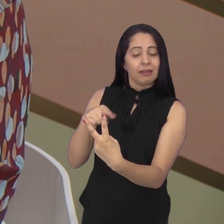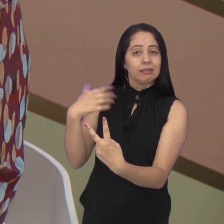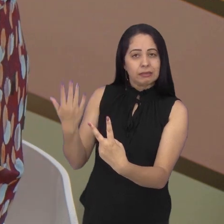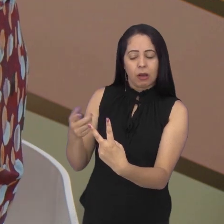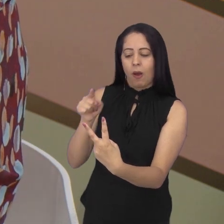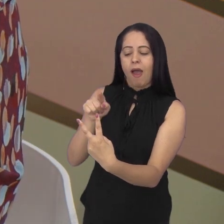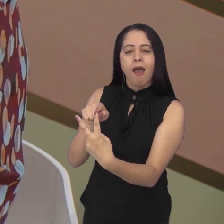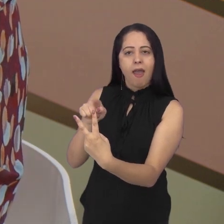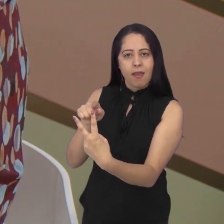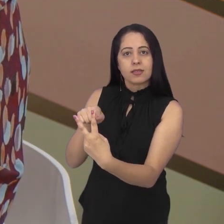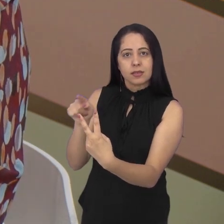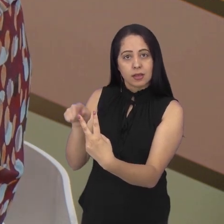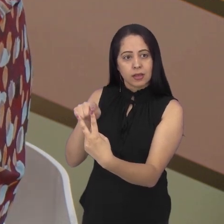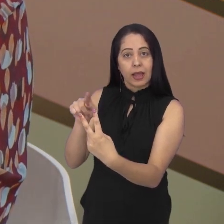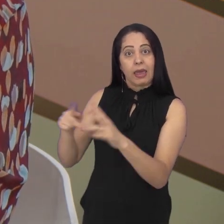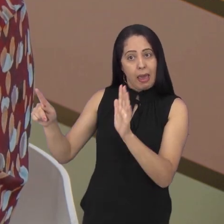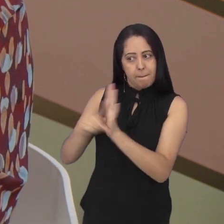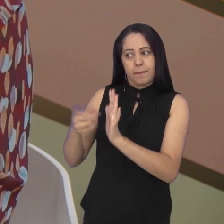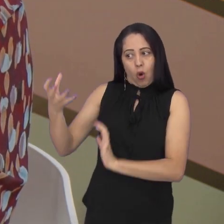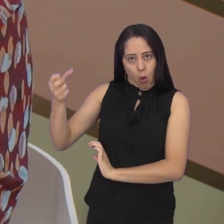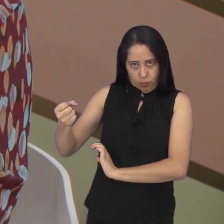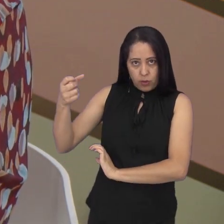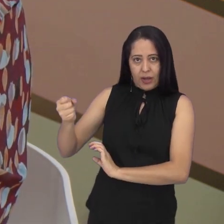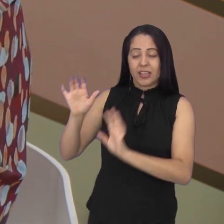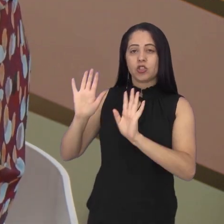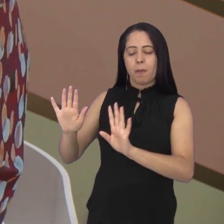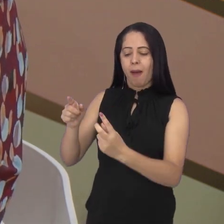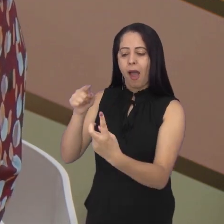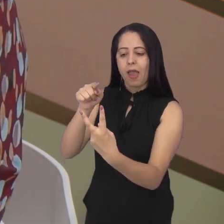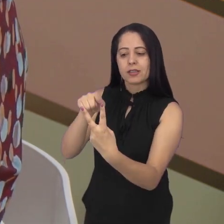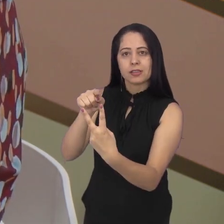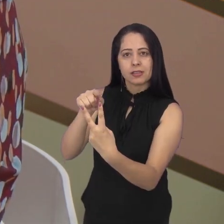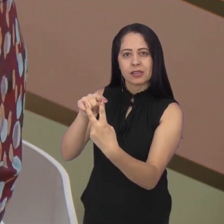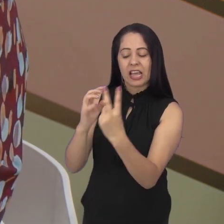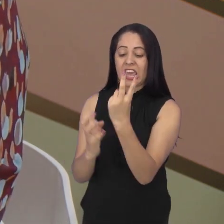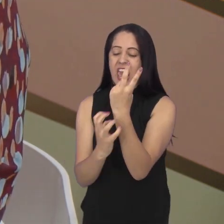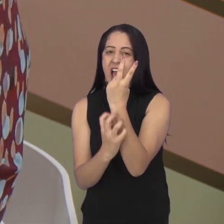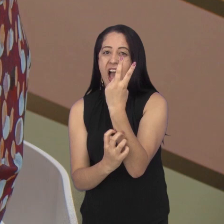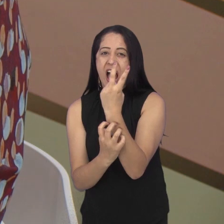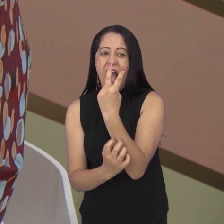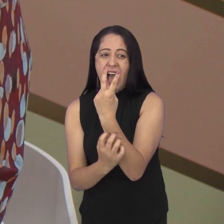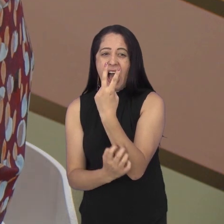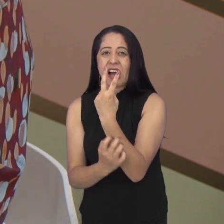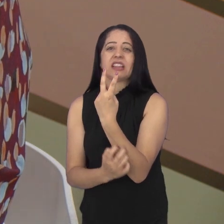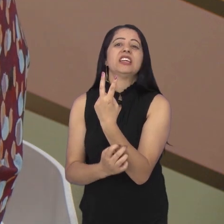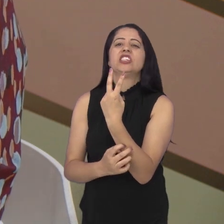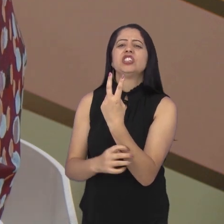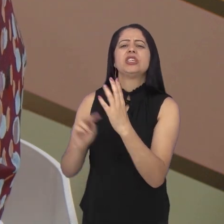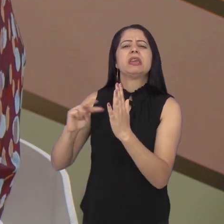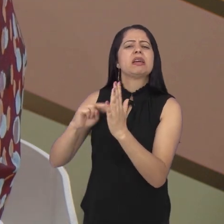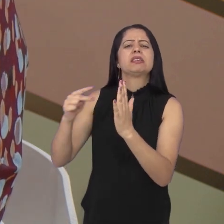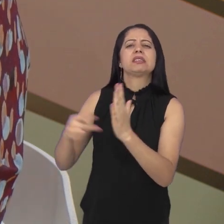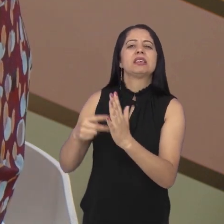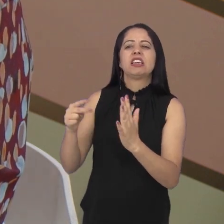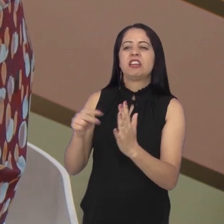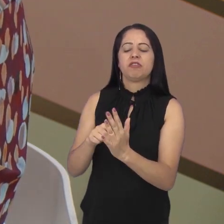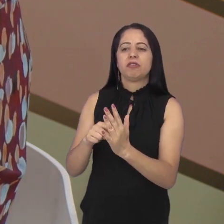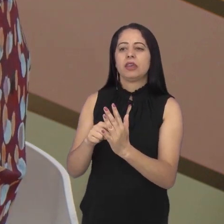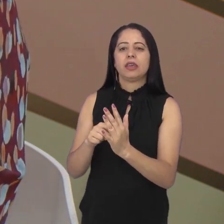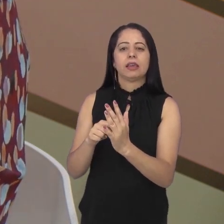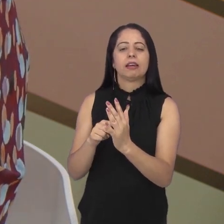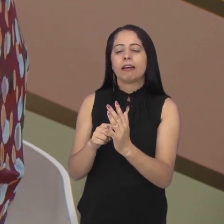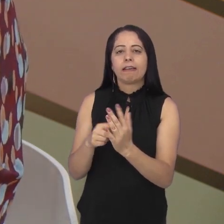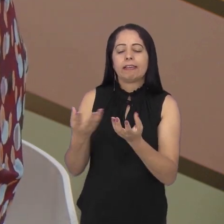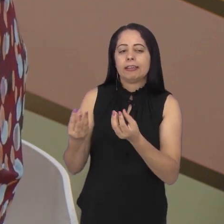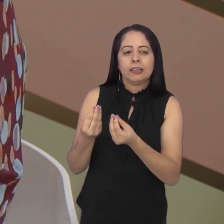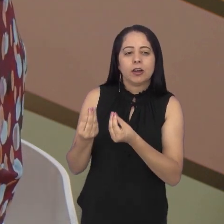ficam muito confusos, é a alergia à proteína do leite de vaca e intolerância ao leite. Que é intolerância à lactose, né? As duas